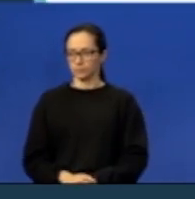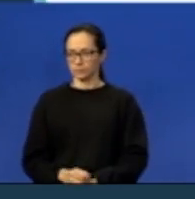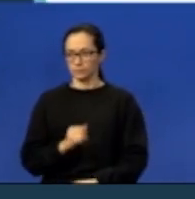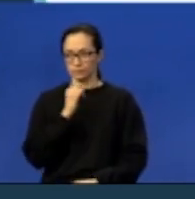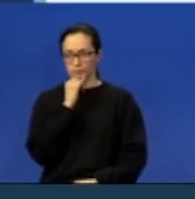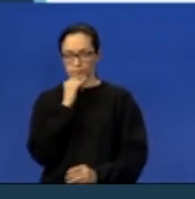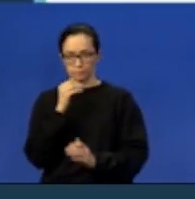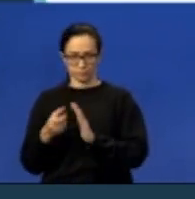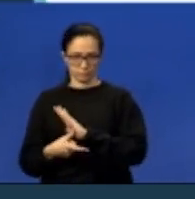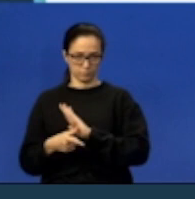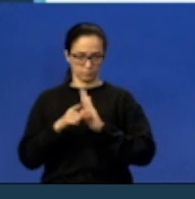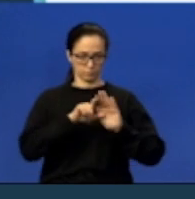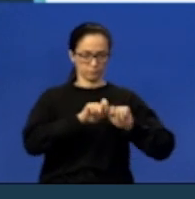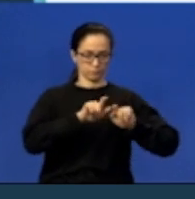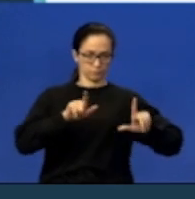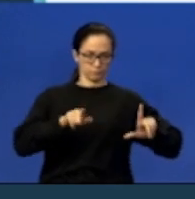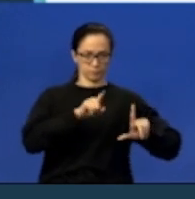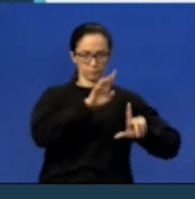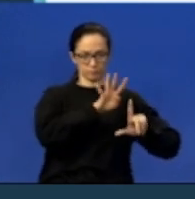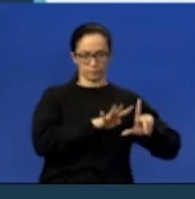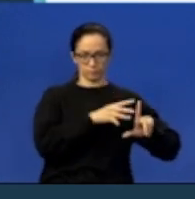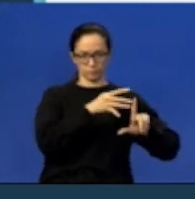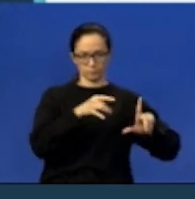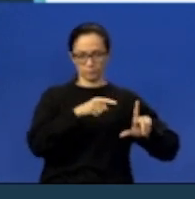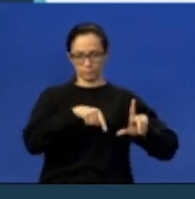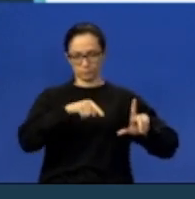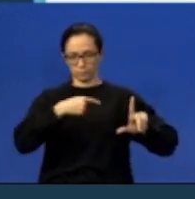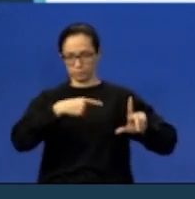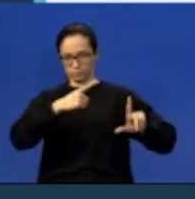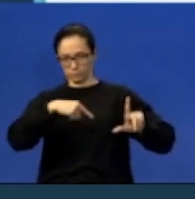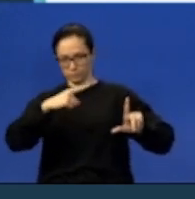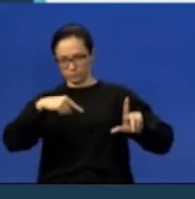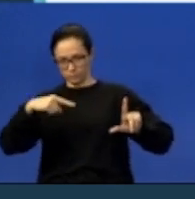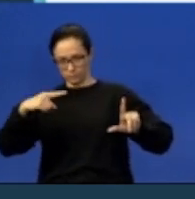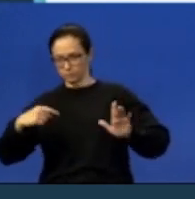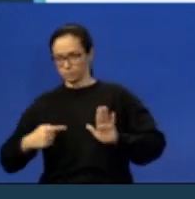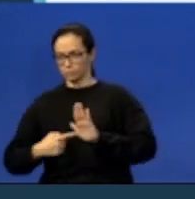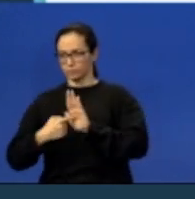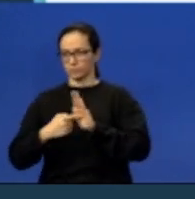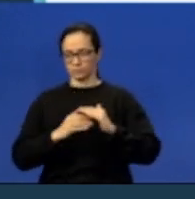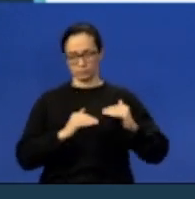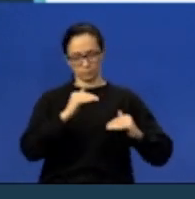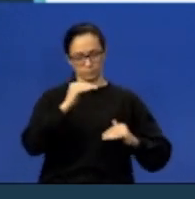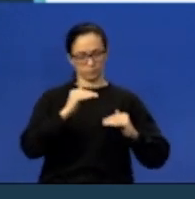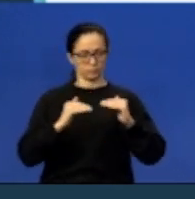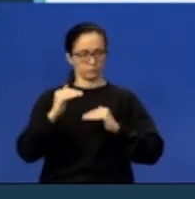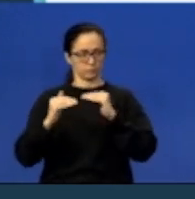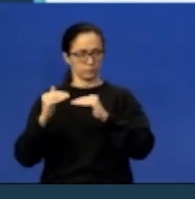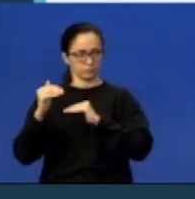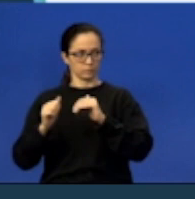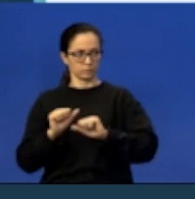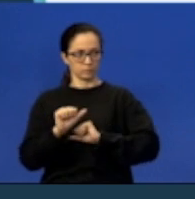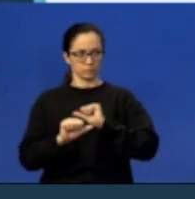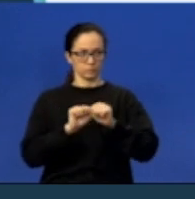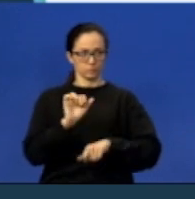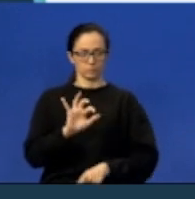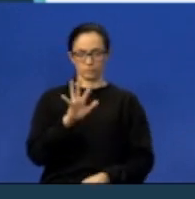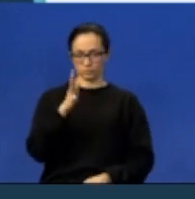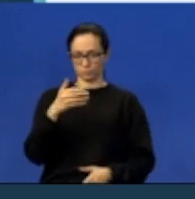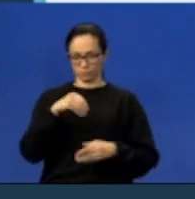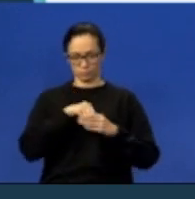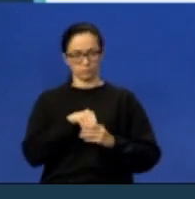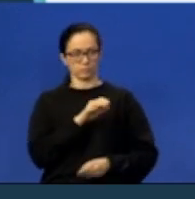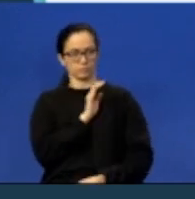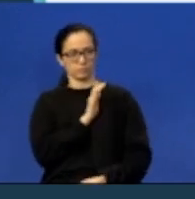registro eletrocardiográfico, a gente pode observar que essas mudanças, né, que podem ocorrer na